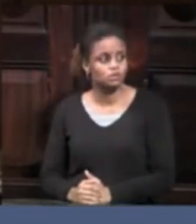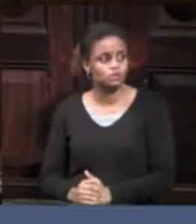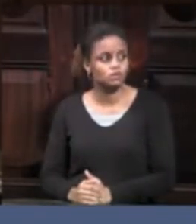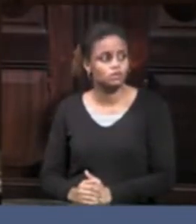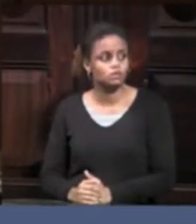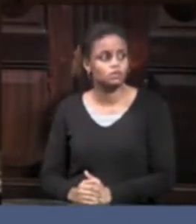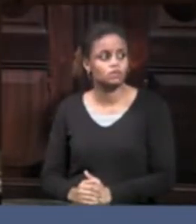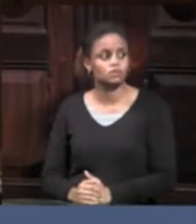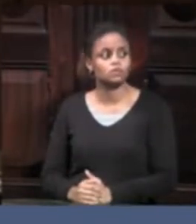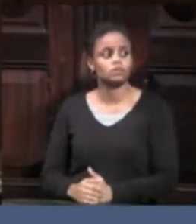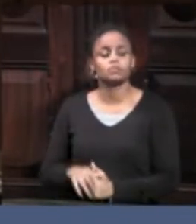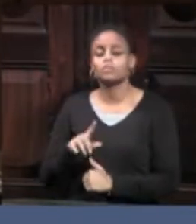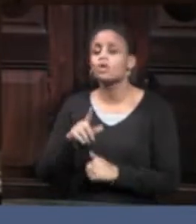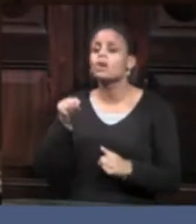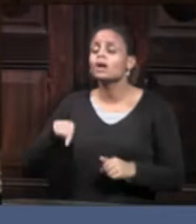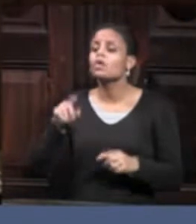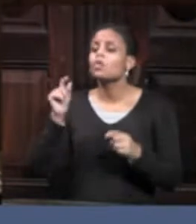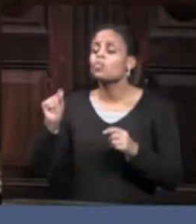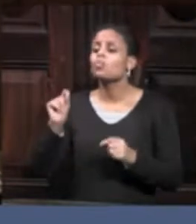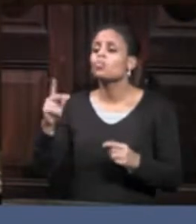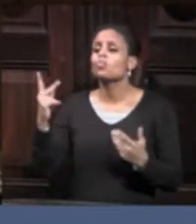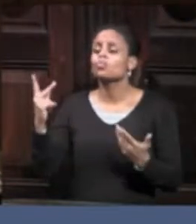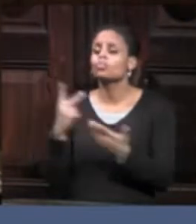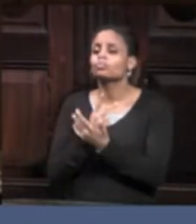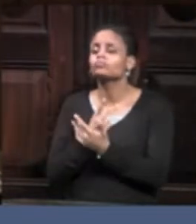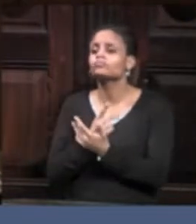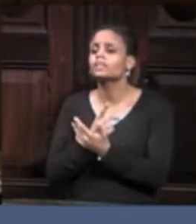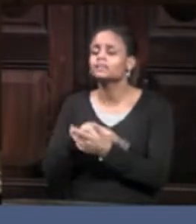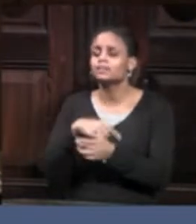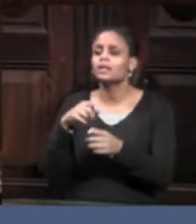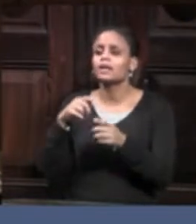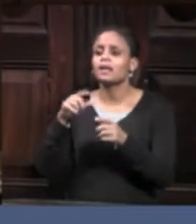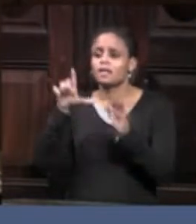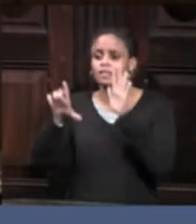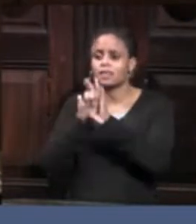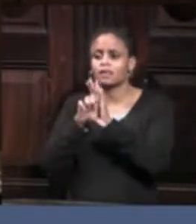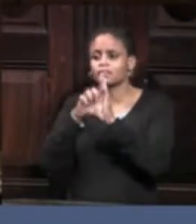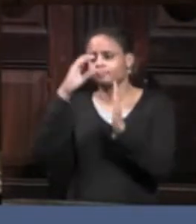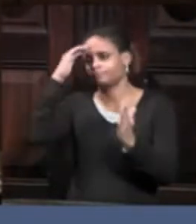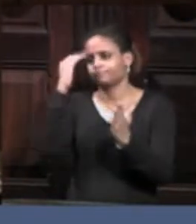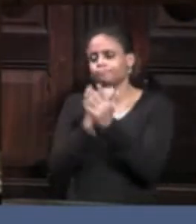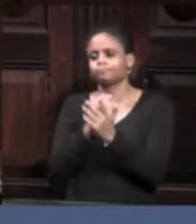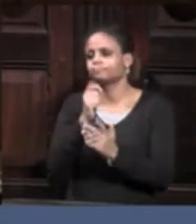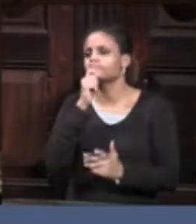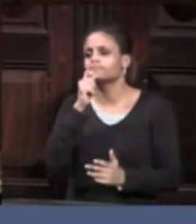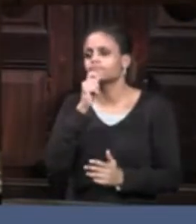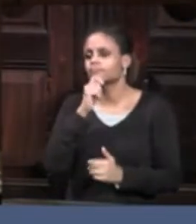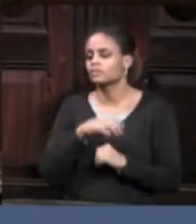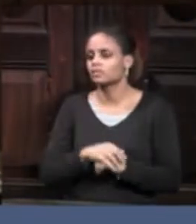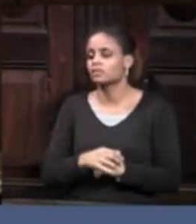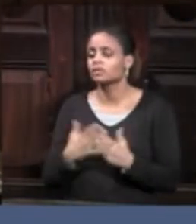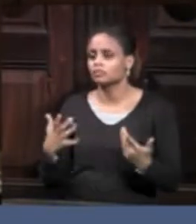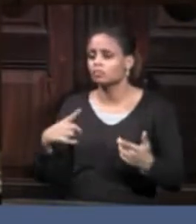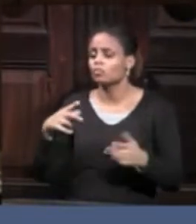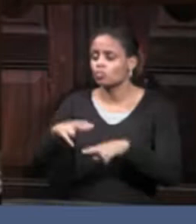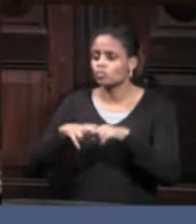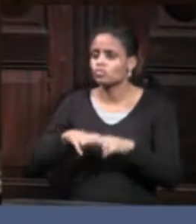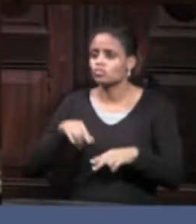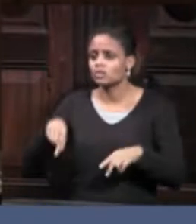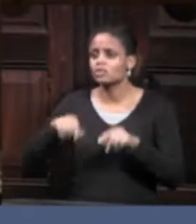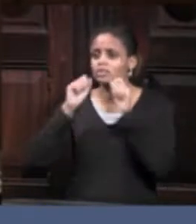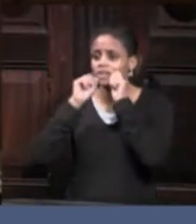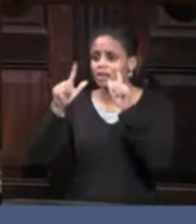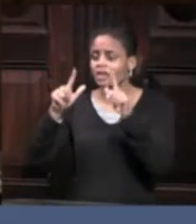dos poderes, e é aviltante que essa casa não se manifestasse. Portanto, nós